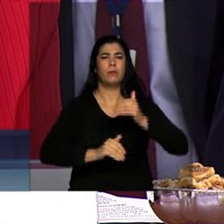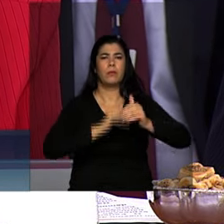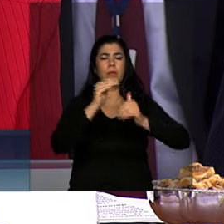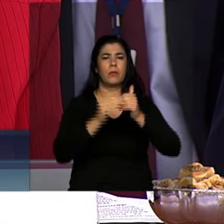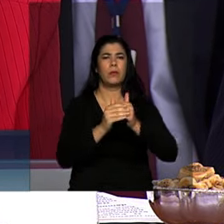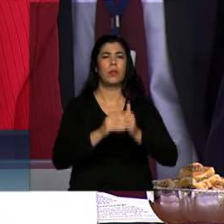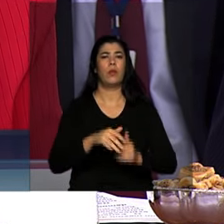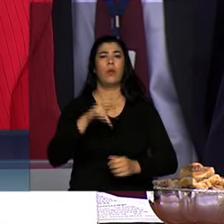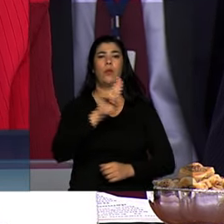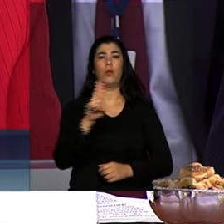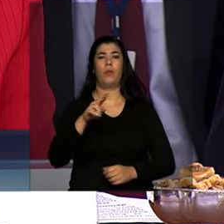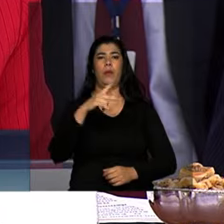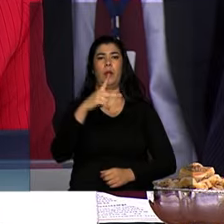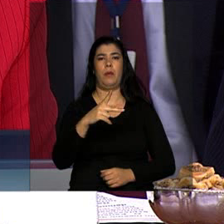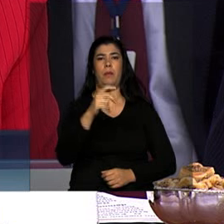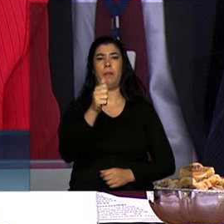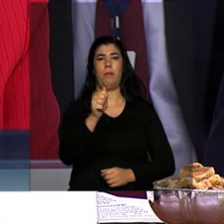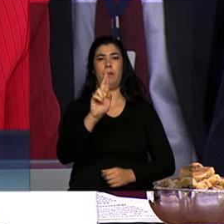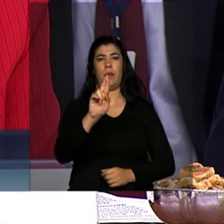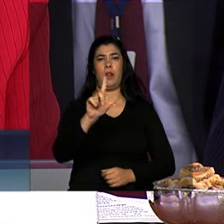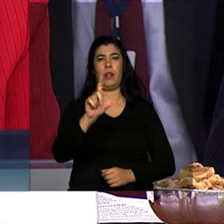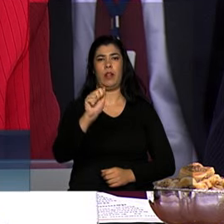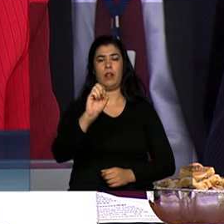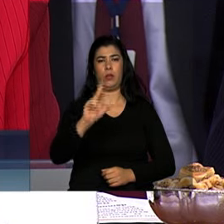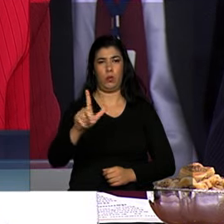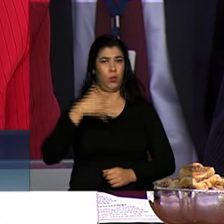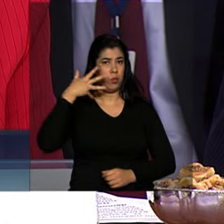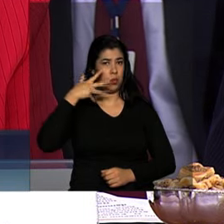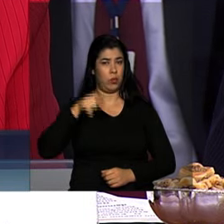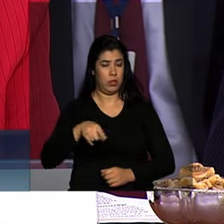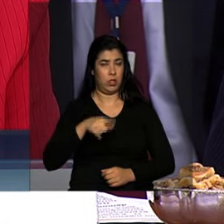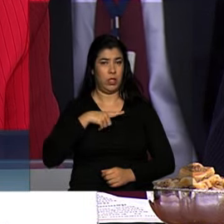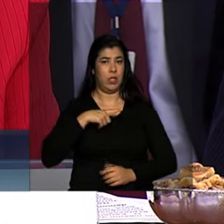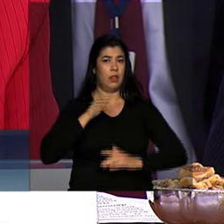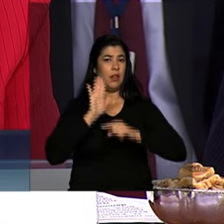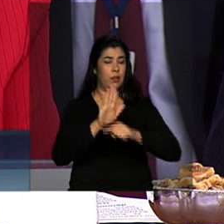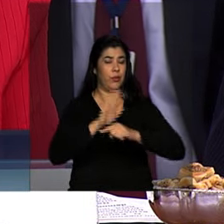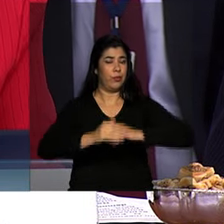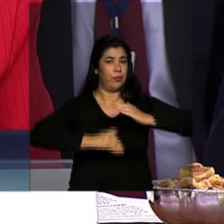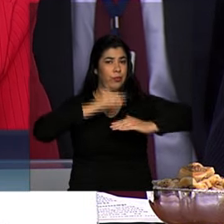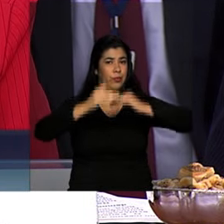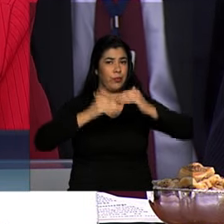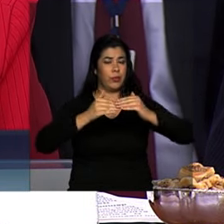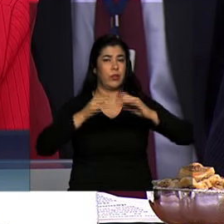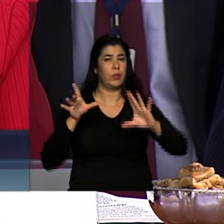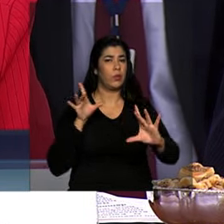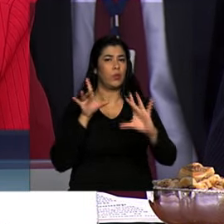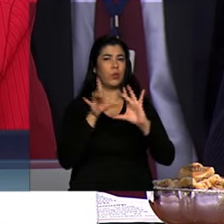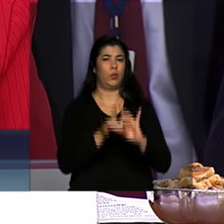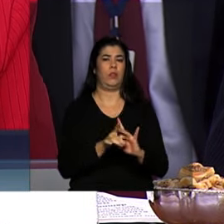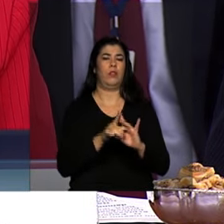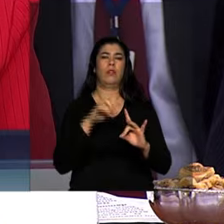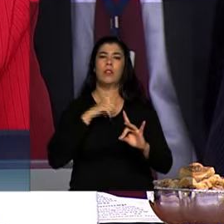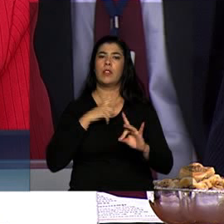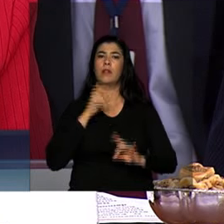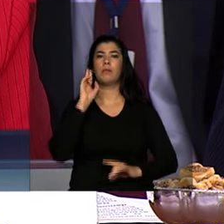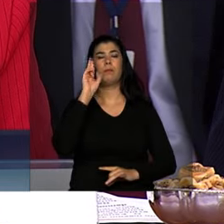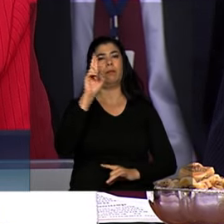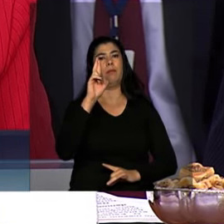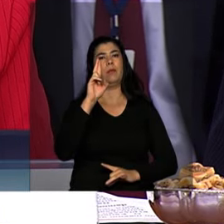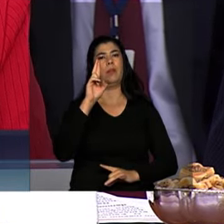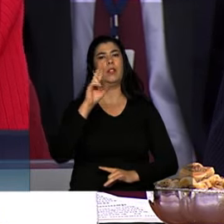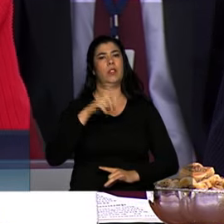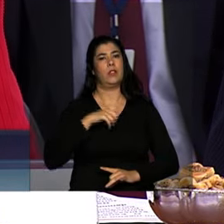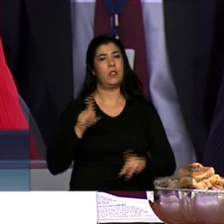do Parlasul contribui para que o processo de integração seja mais representativo,